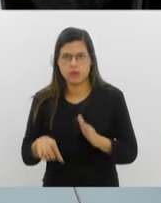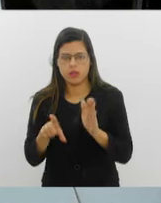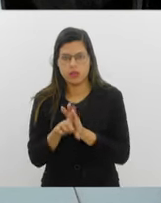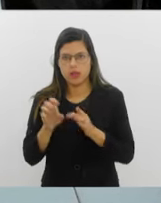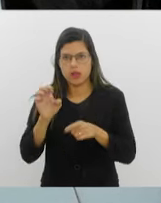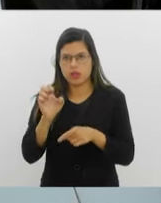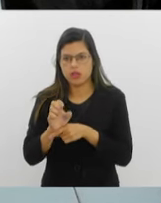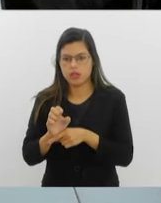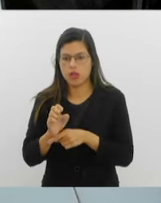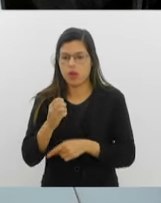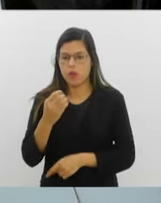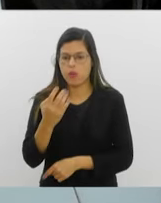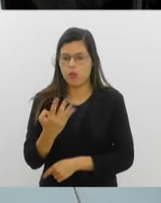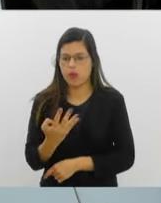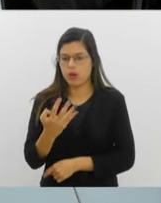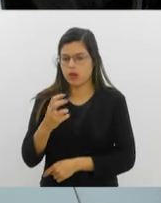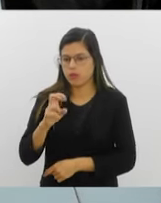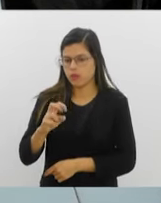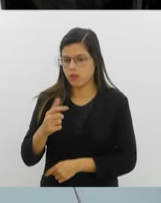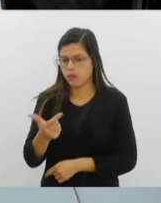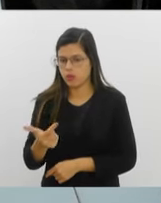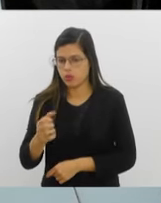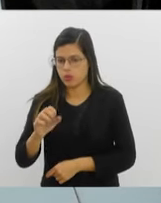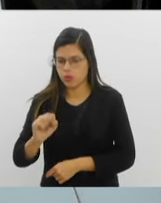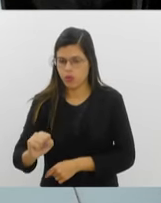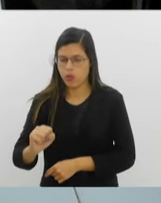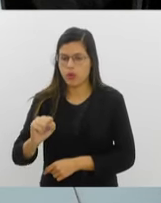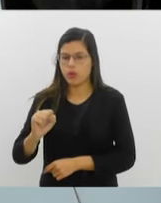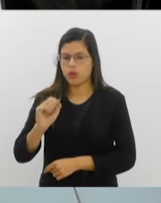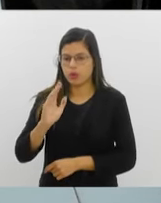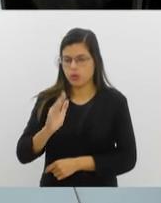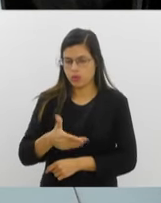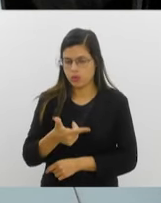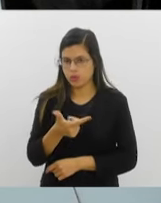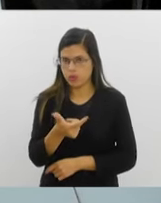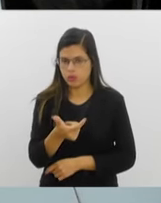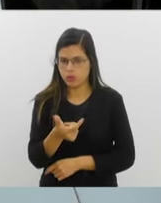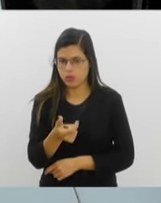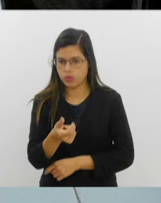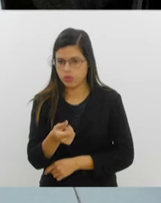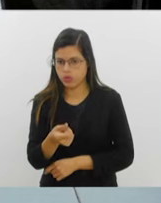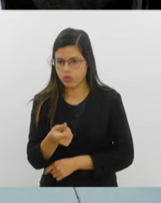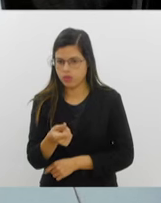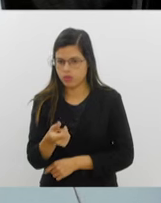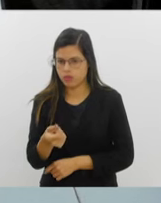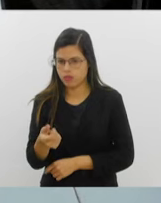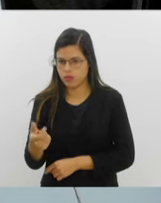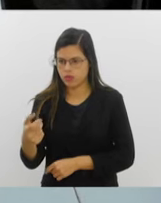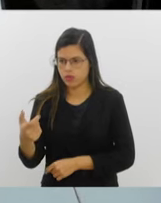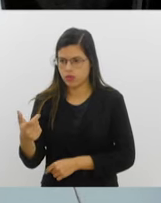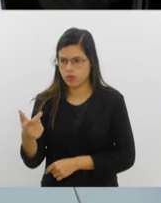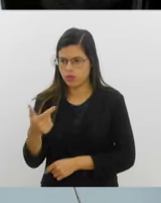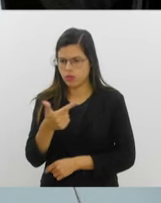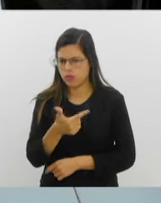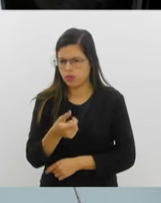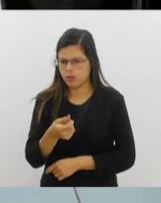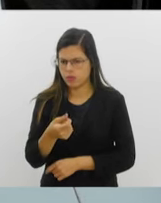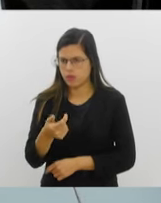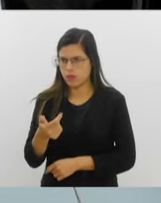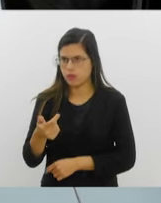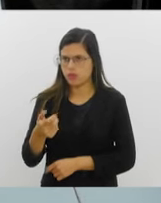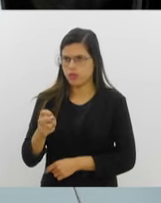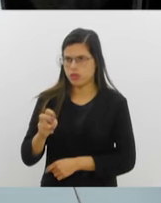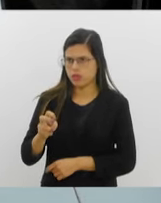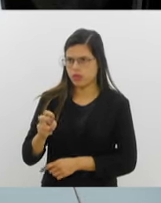Estadual 4528, de 21 de março de 2005, a incluir